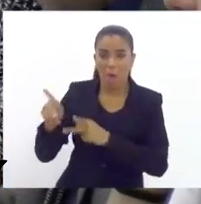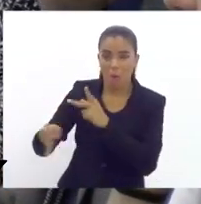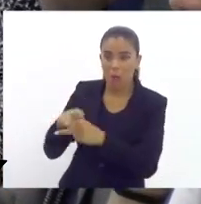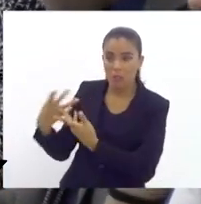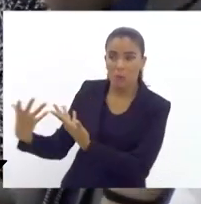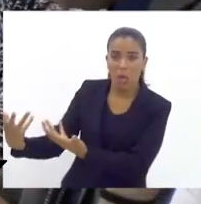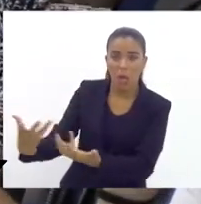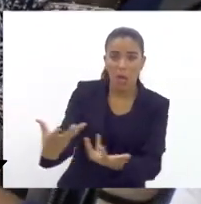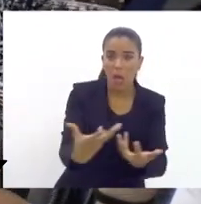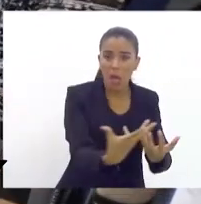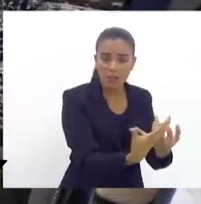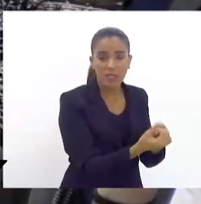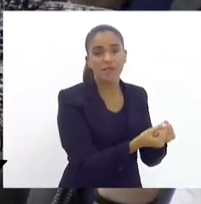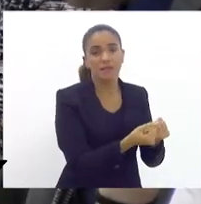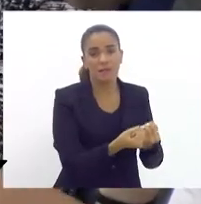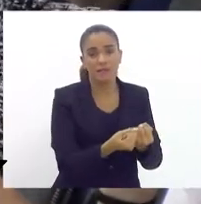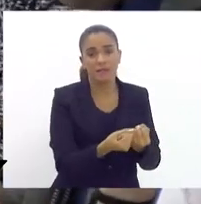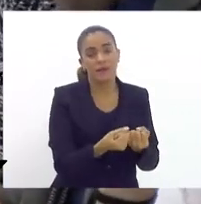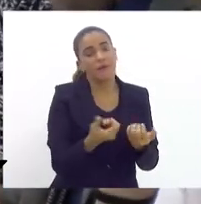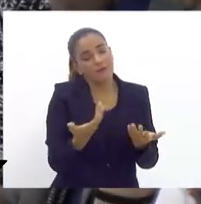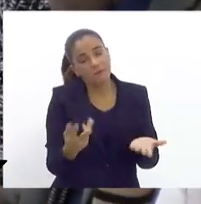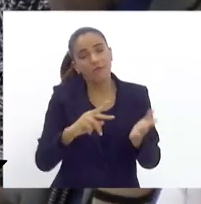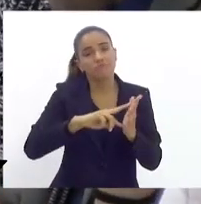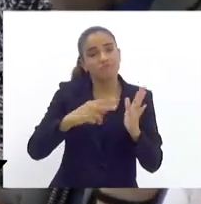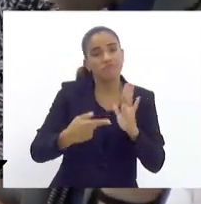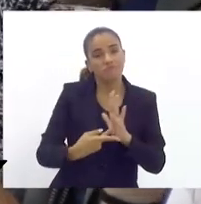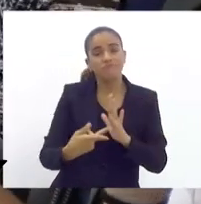então, ela, de